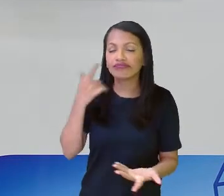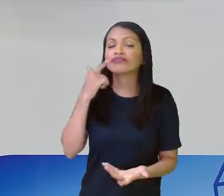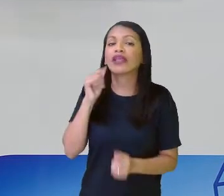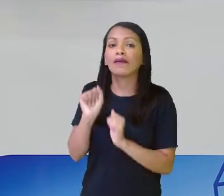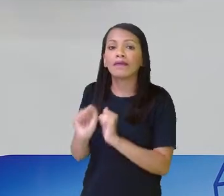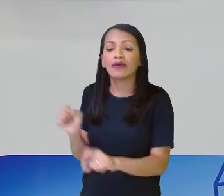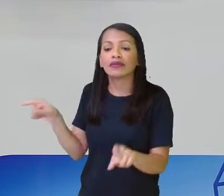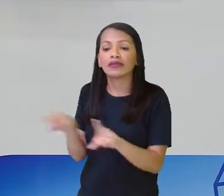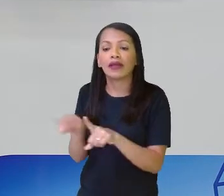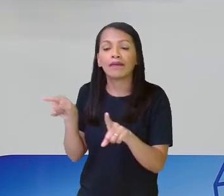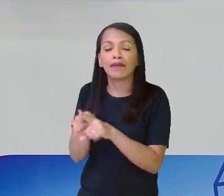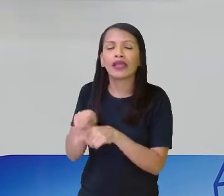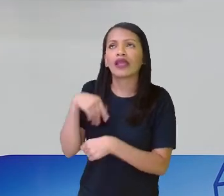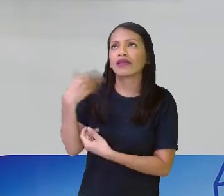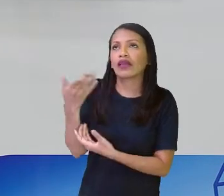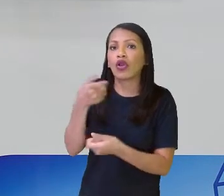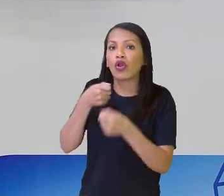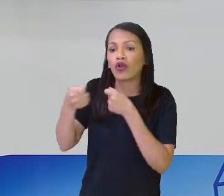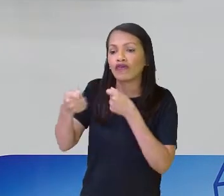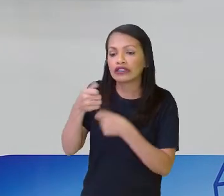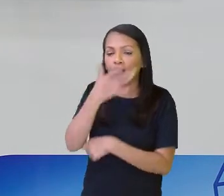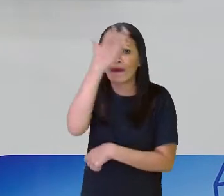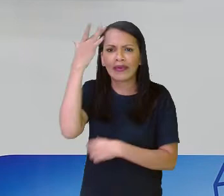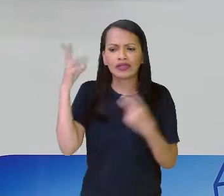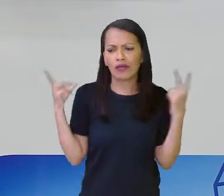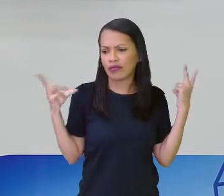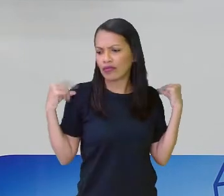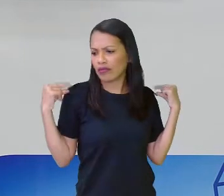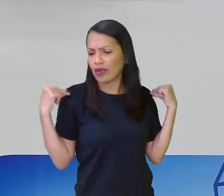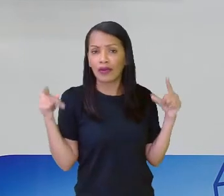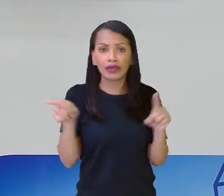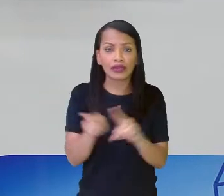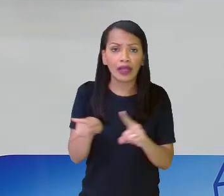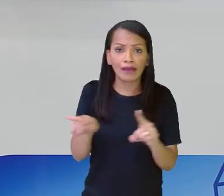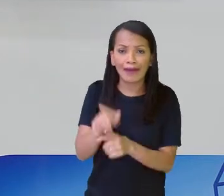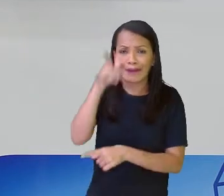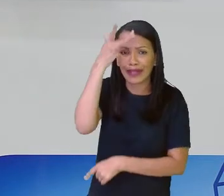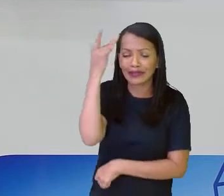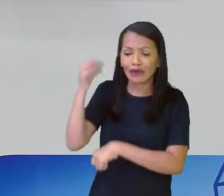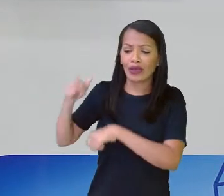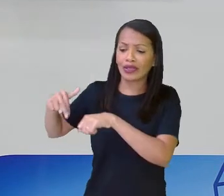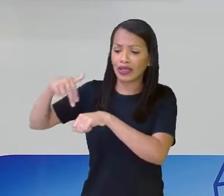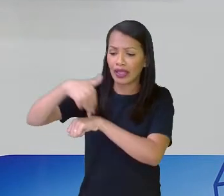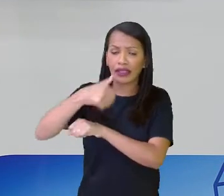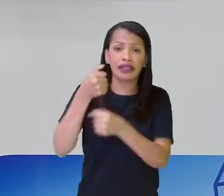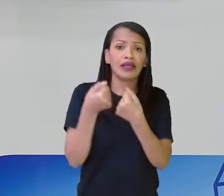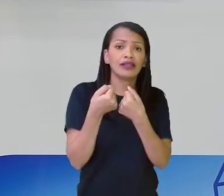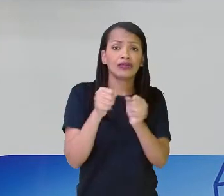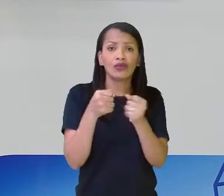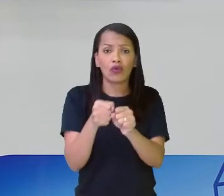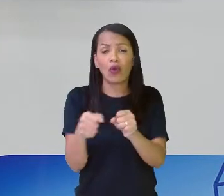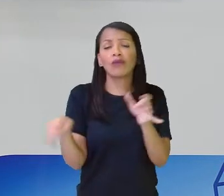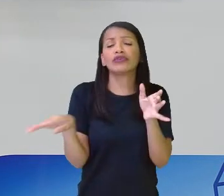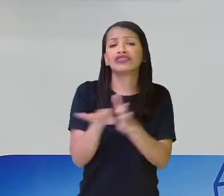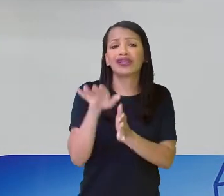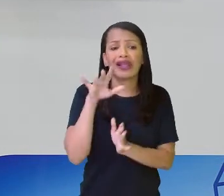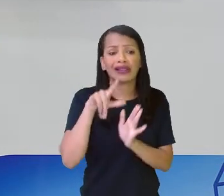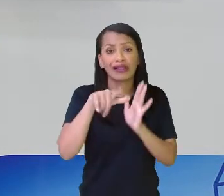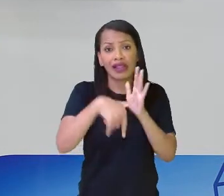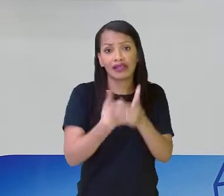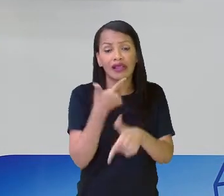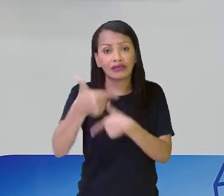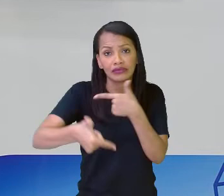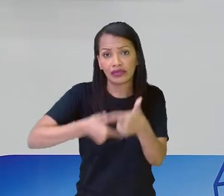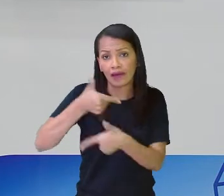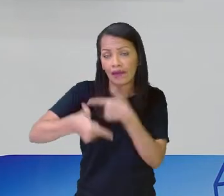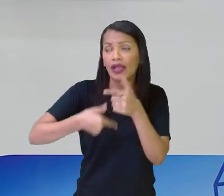pode conversar ali com motoristas, com passageiros de ônibus que estão sendo prejudicados por chegarem atrasados no serviço,